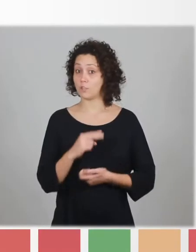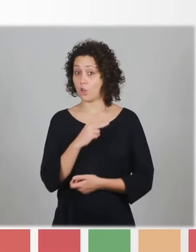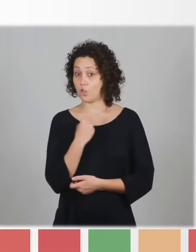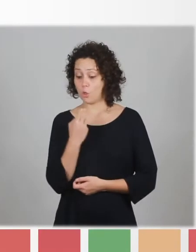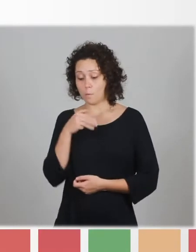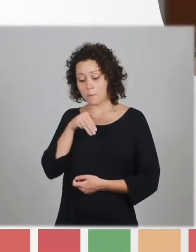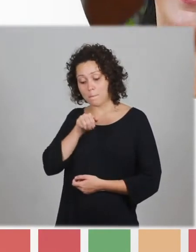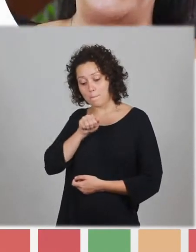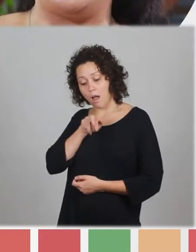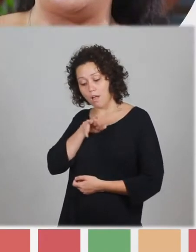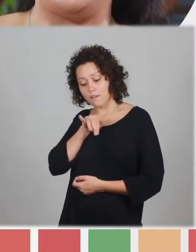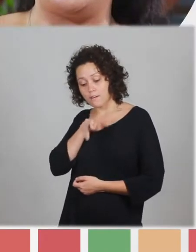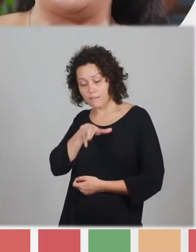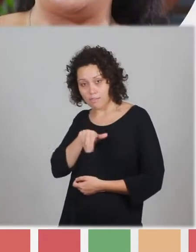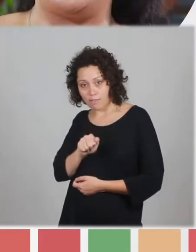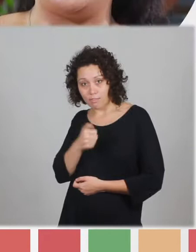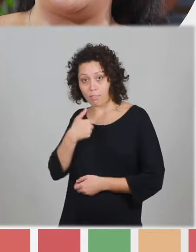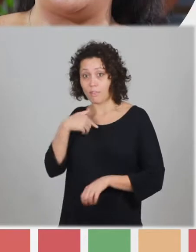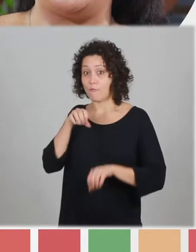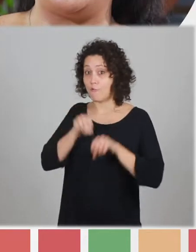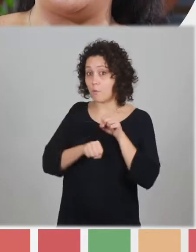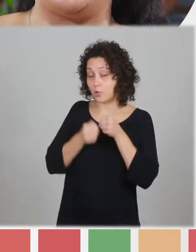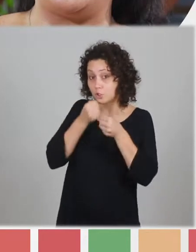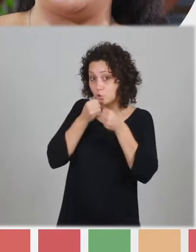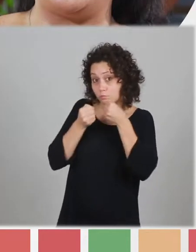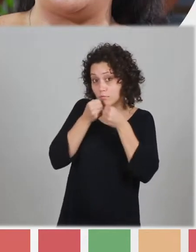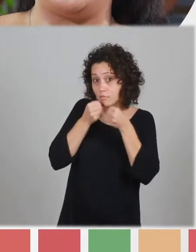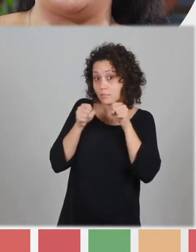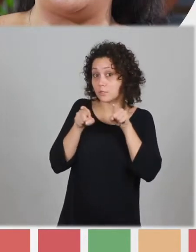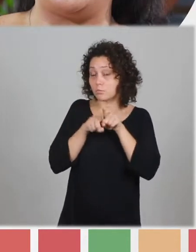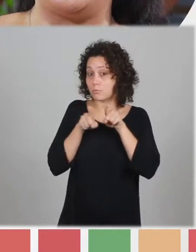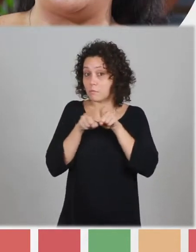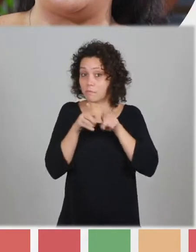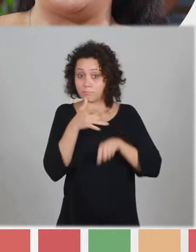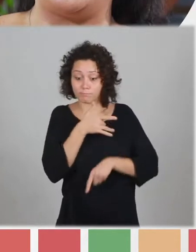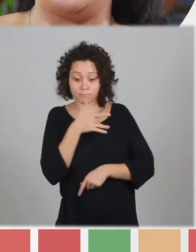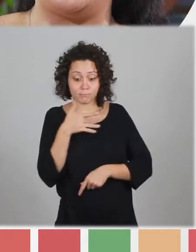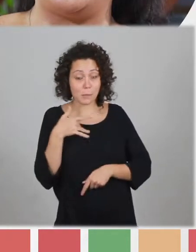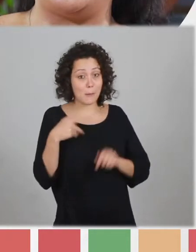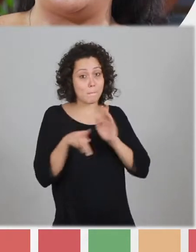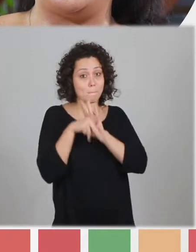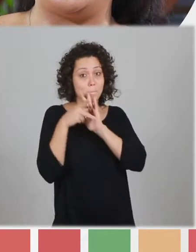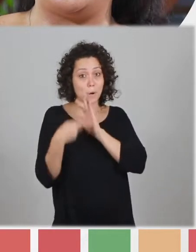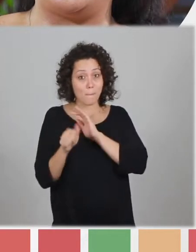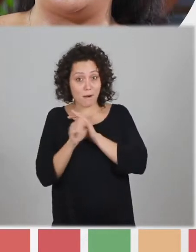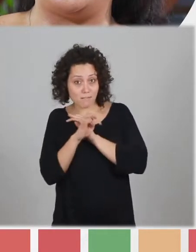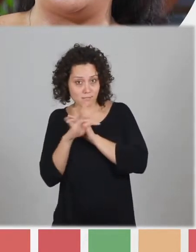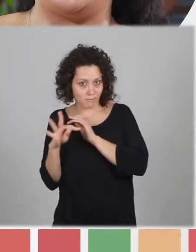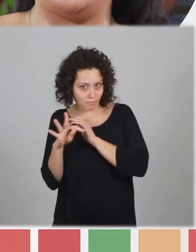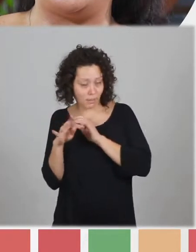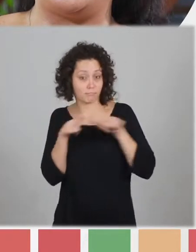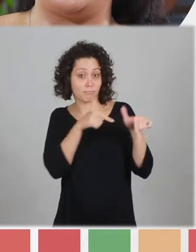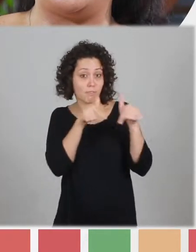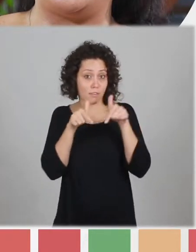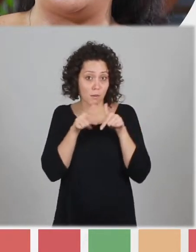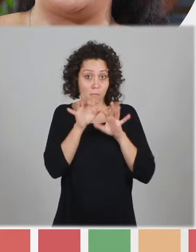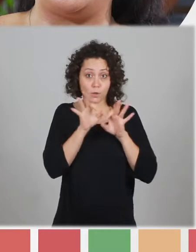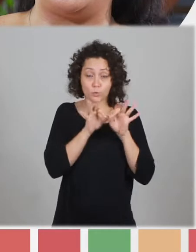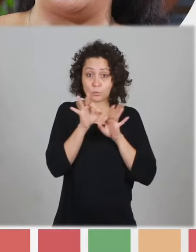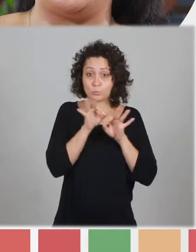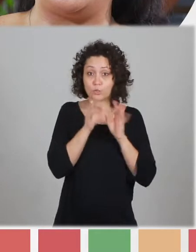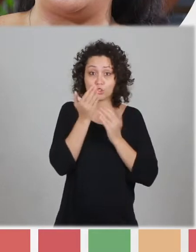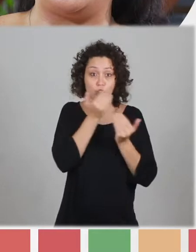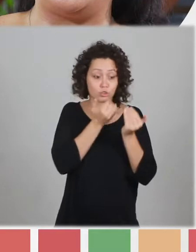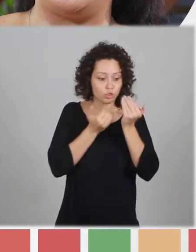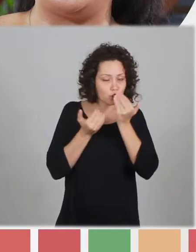Mariana Claudino, eu sou jornalista e nutricionista da ACT, Promoção da Saúde. Trabalho no projeto Alimentação, então desde